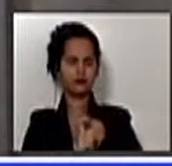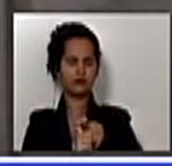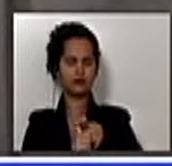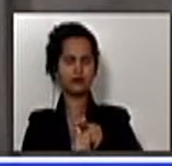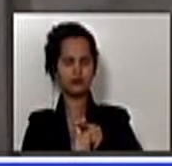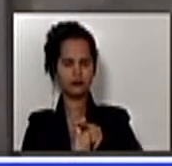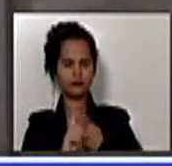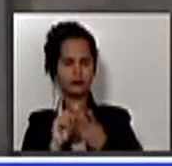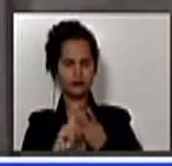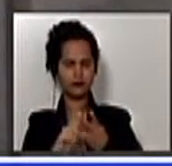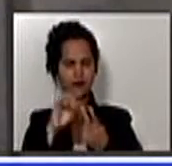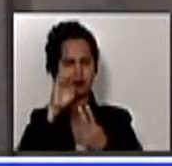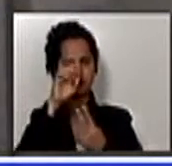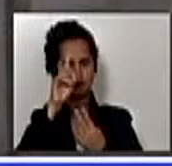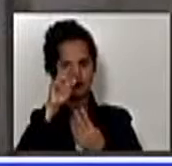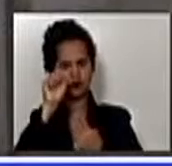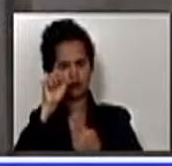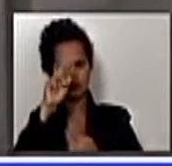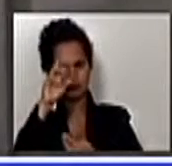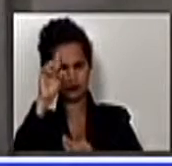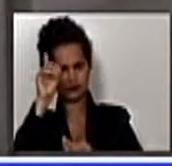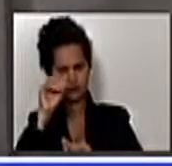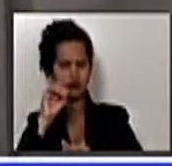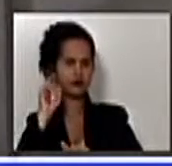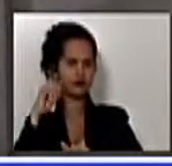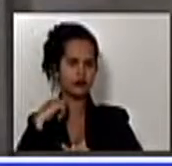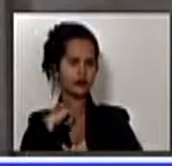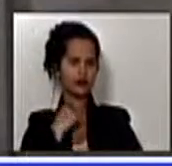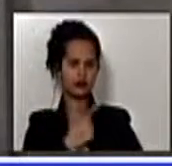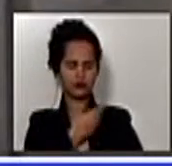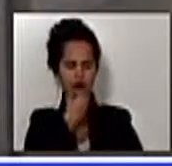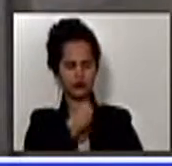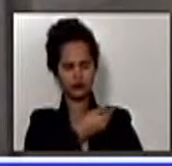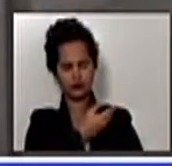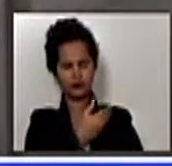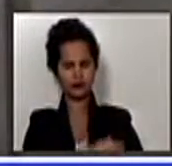e Eduardo Souza, advogado.